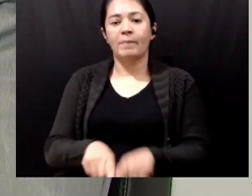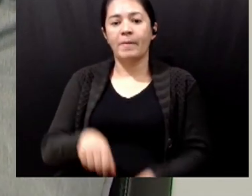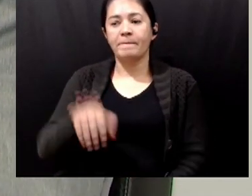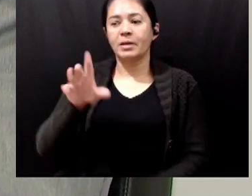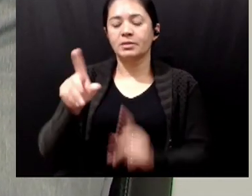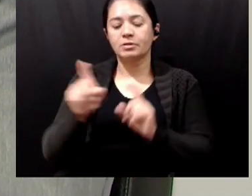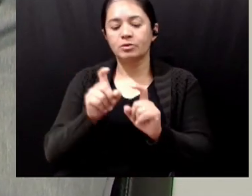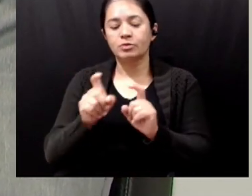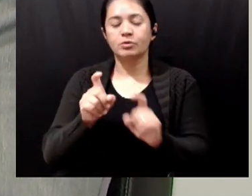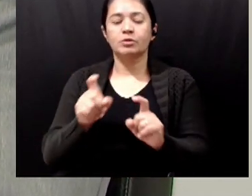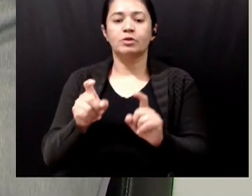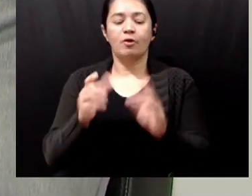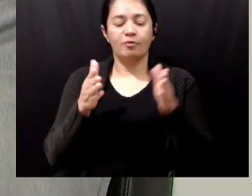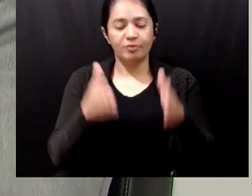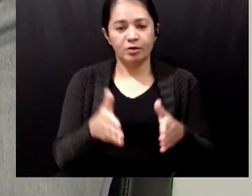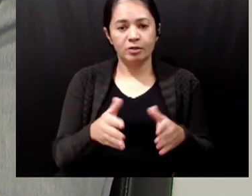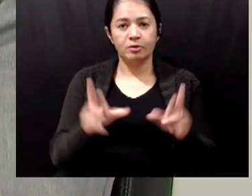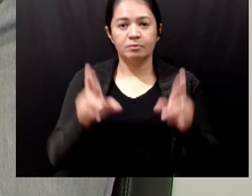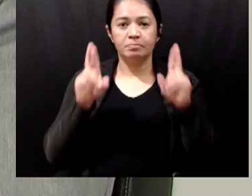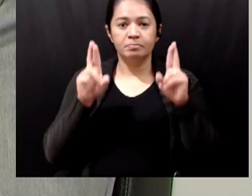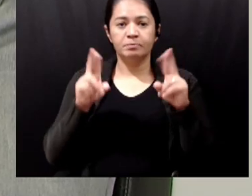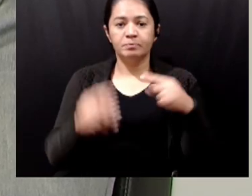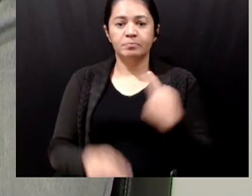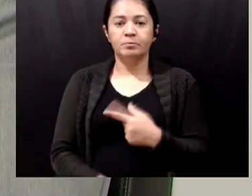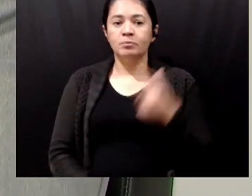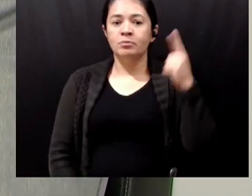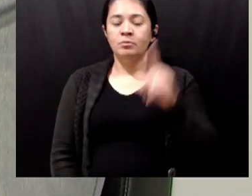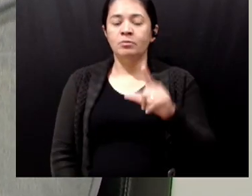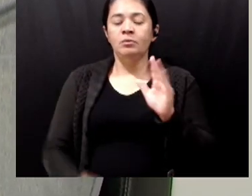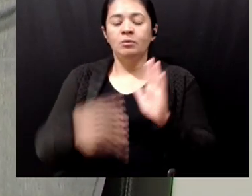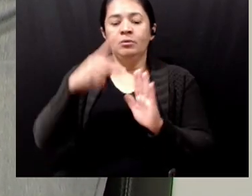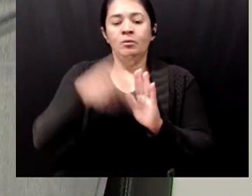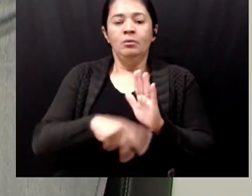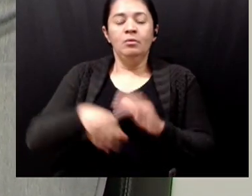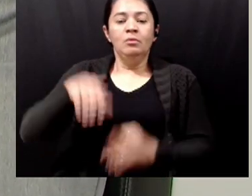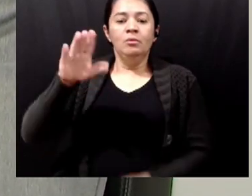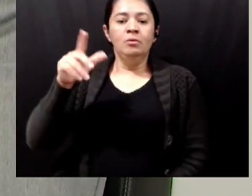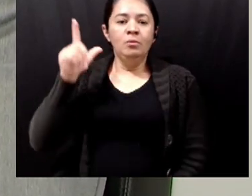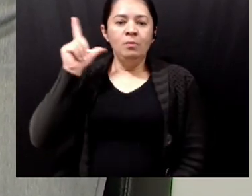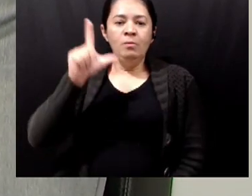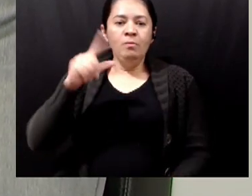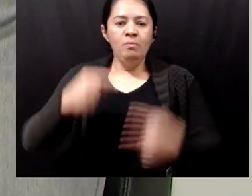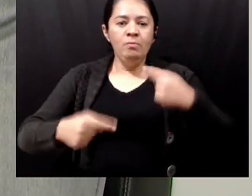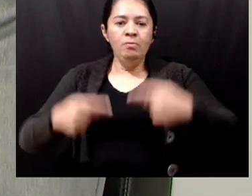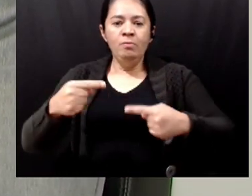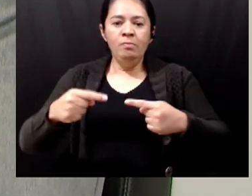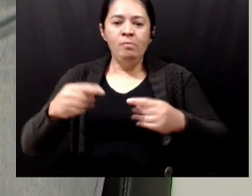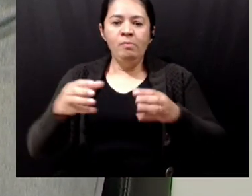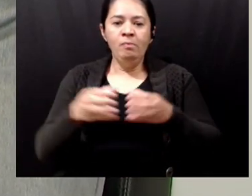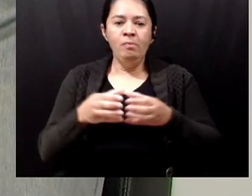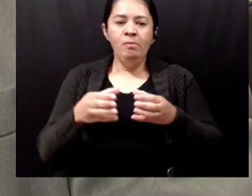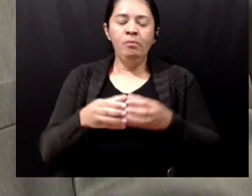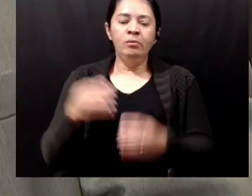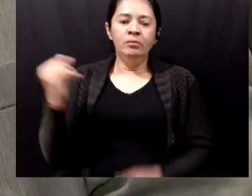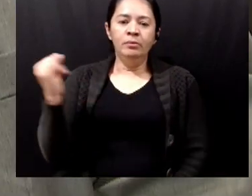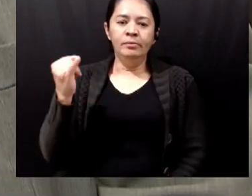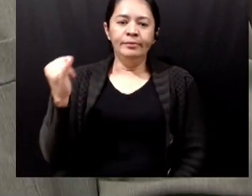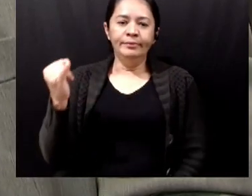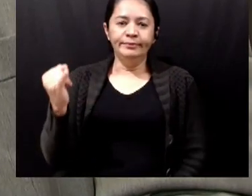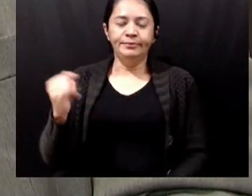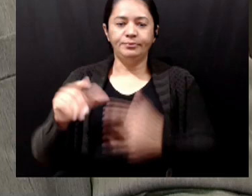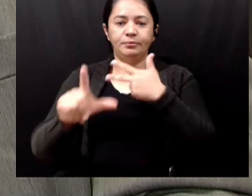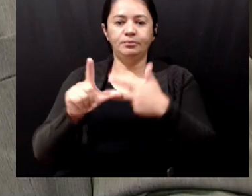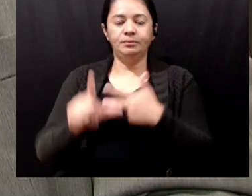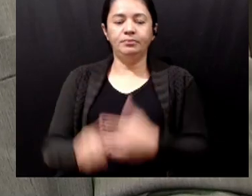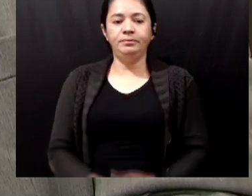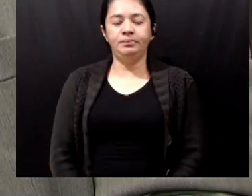E esperamos que nós possamos ter mais projetos para que nós possamos discutir nessa comissão tão importante nessa Casa Legislativa. O presidente